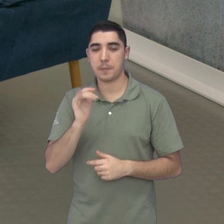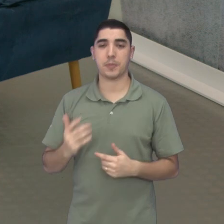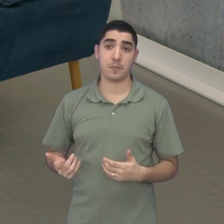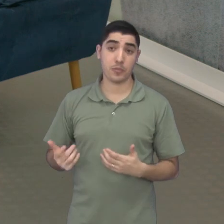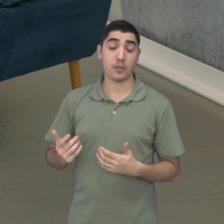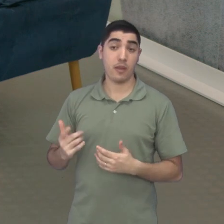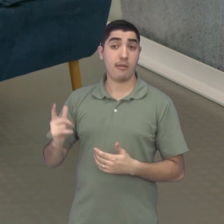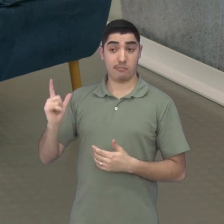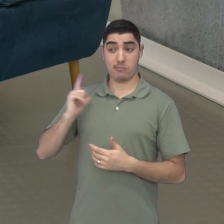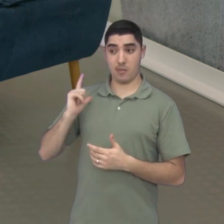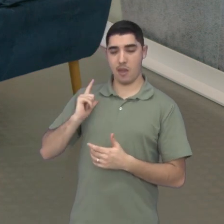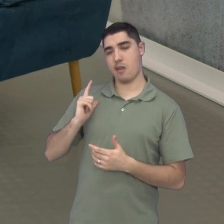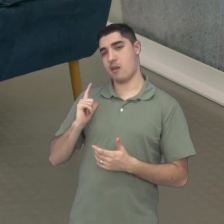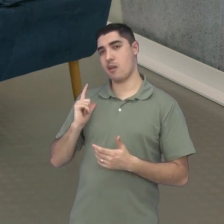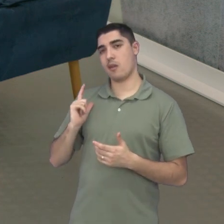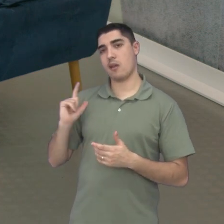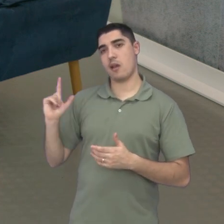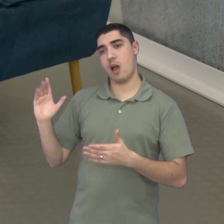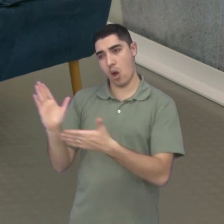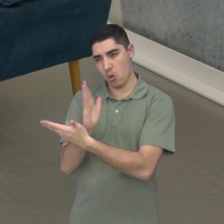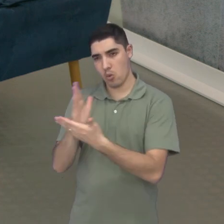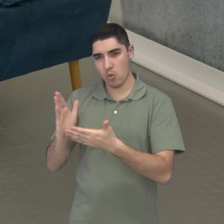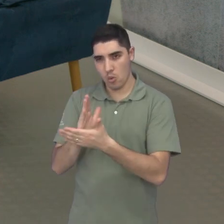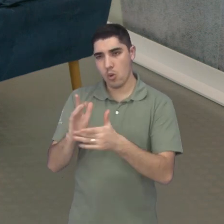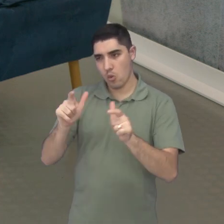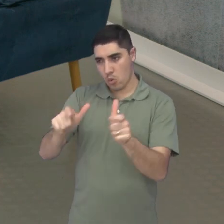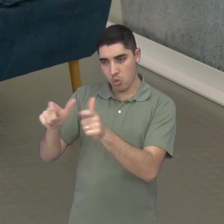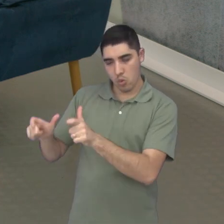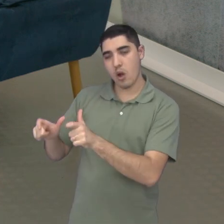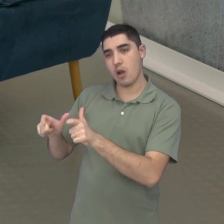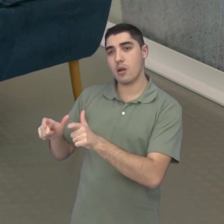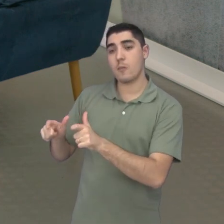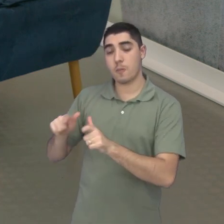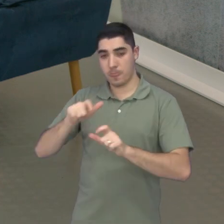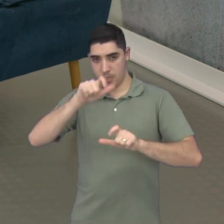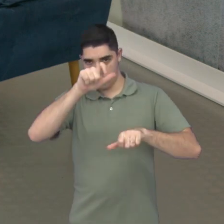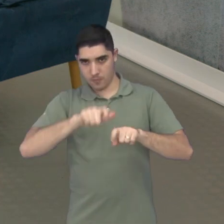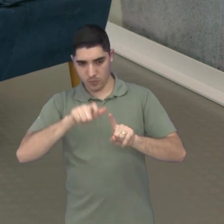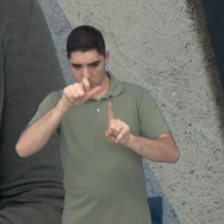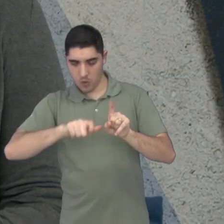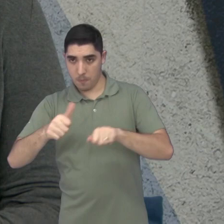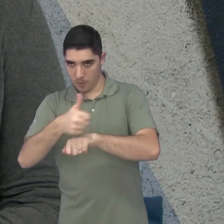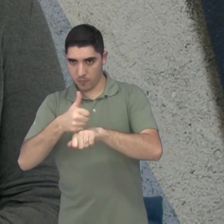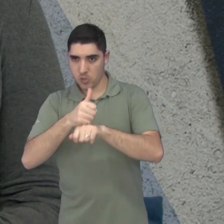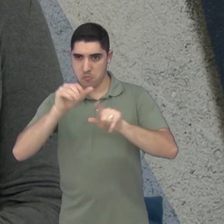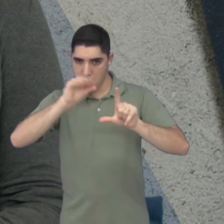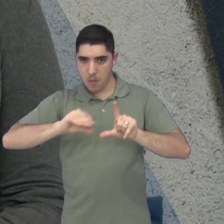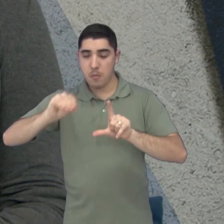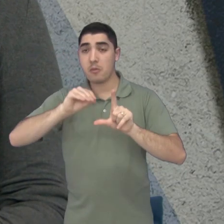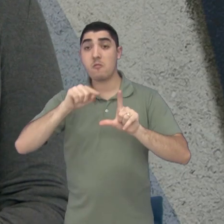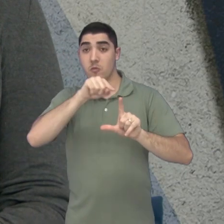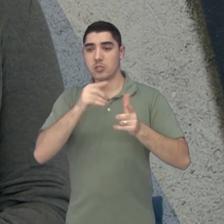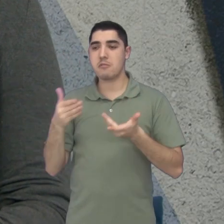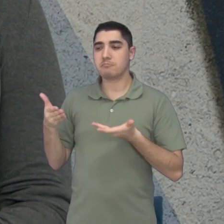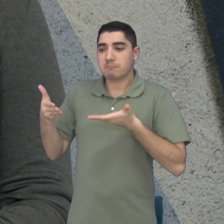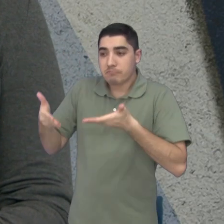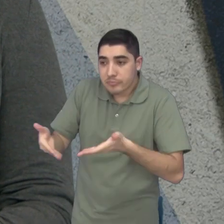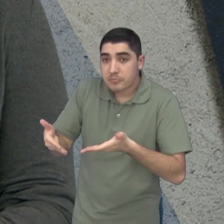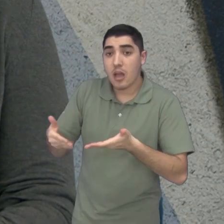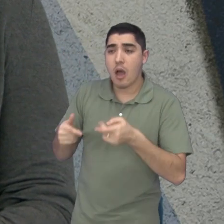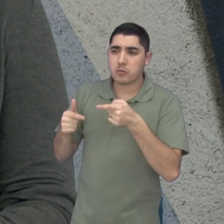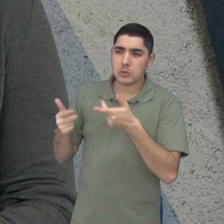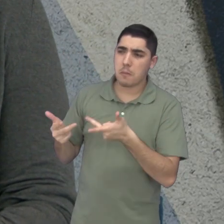tem muito lugar que o dublador ou, né, o profissional da voz está que você, na verdade, você não